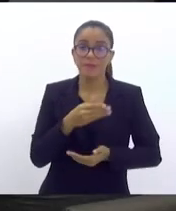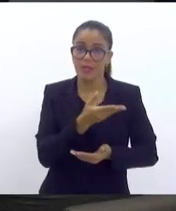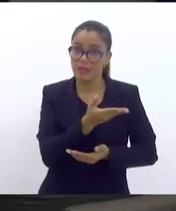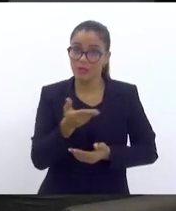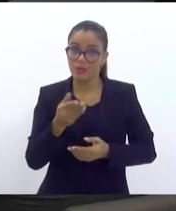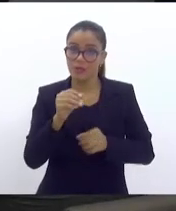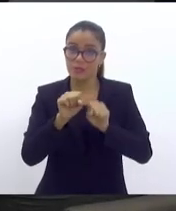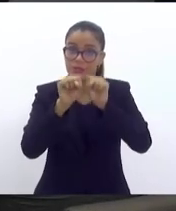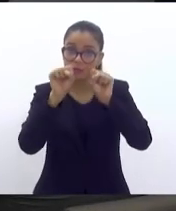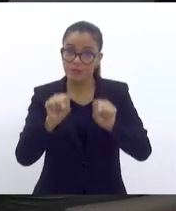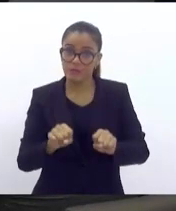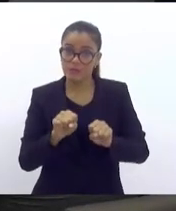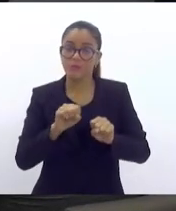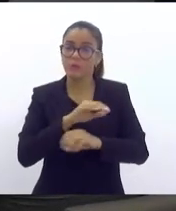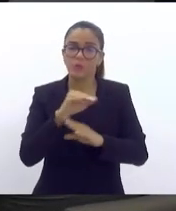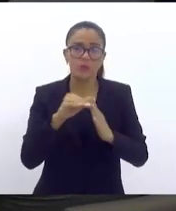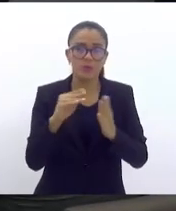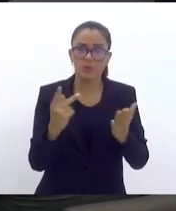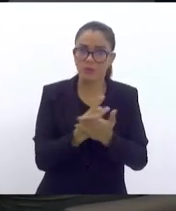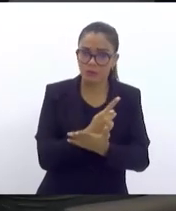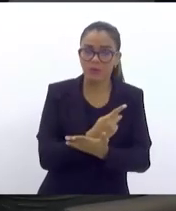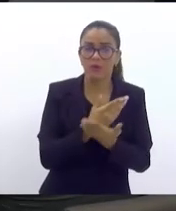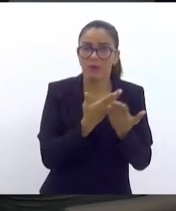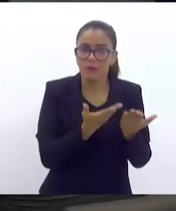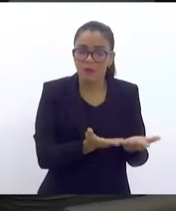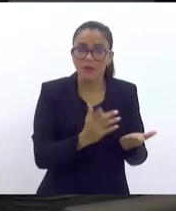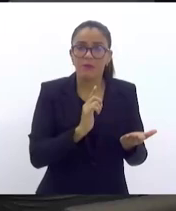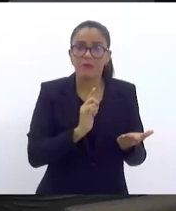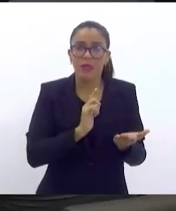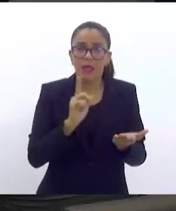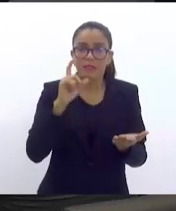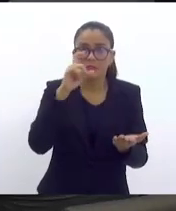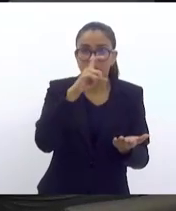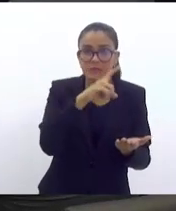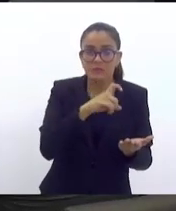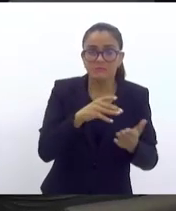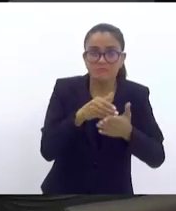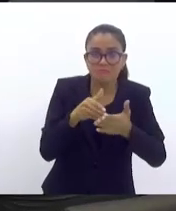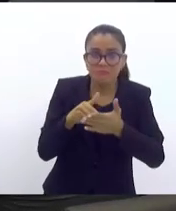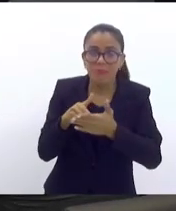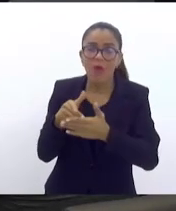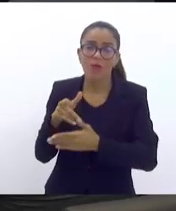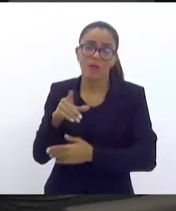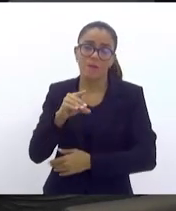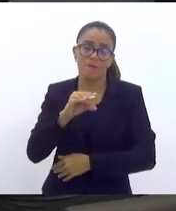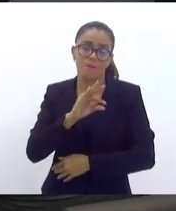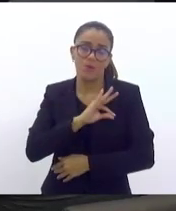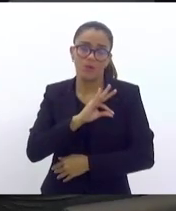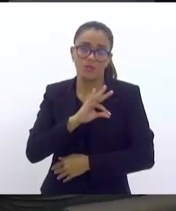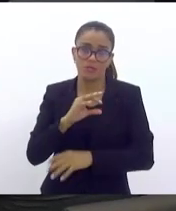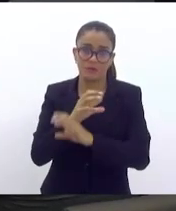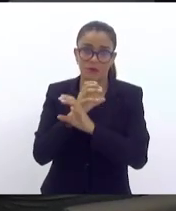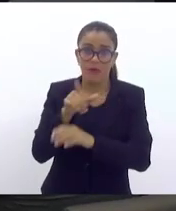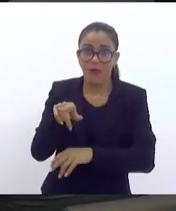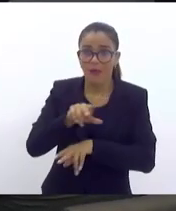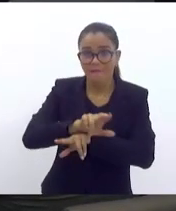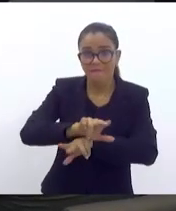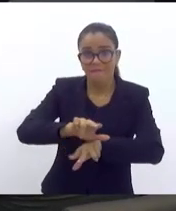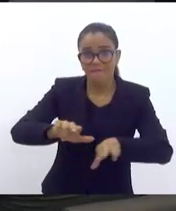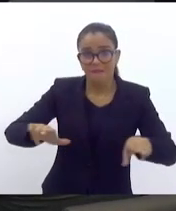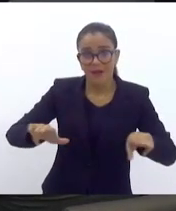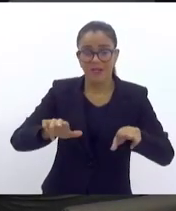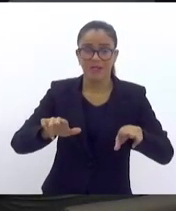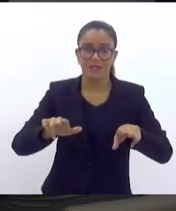são testemunhas do que acontece é nós temos aqui a dificuldade maior da Polícia Civil é com relação a variedade de